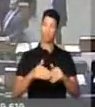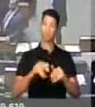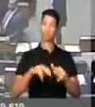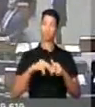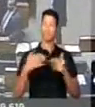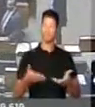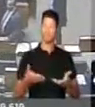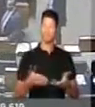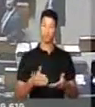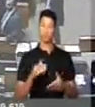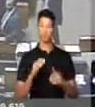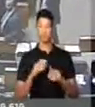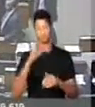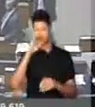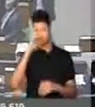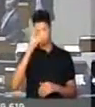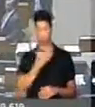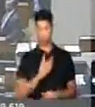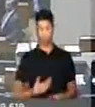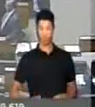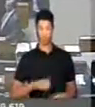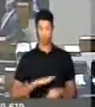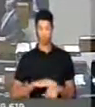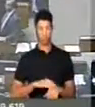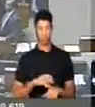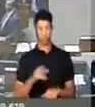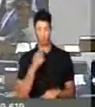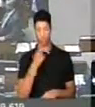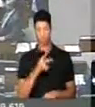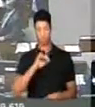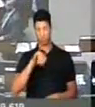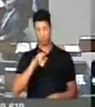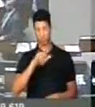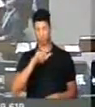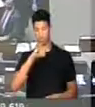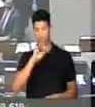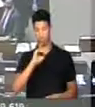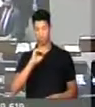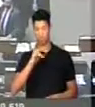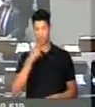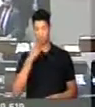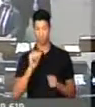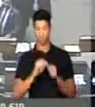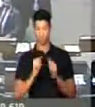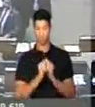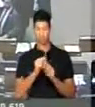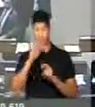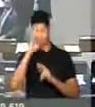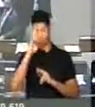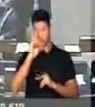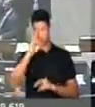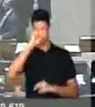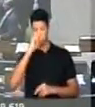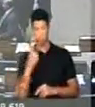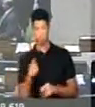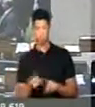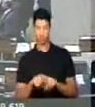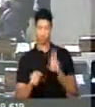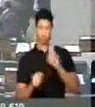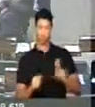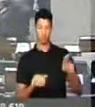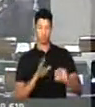enquanto o líder do governo nesse momento em exercício, Júlio Lopes, faz parte da liderança, um dos vice-líderes,